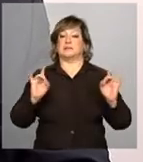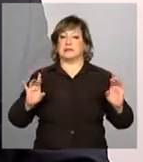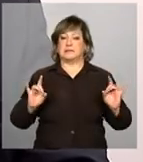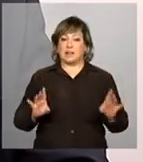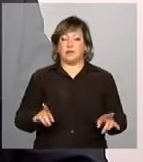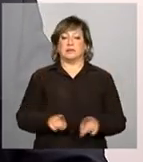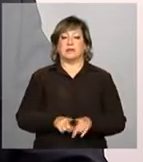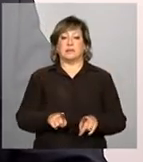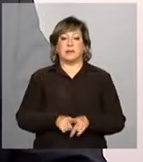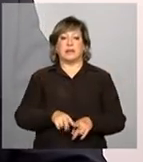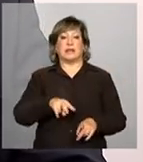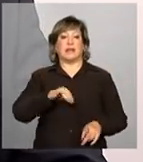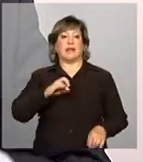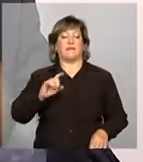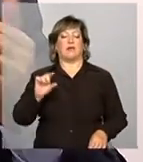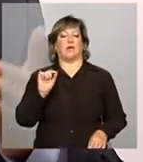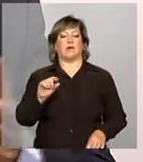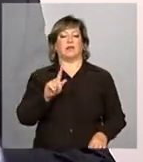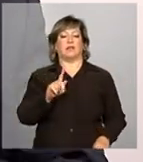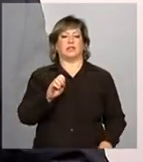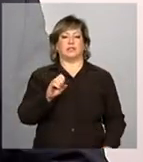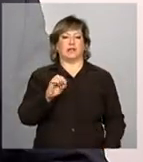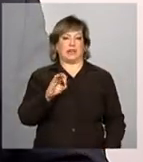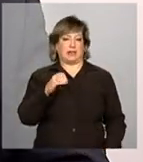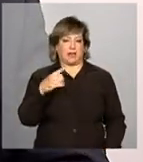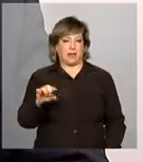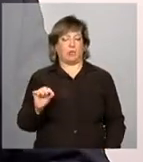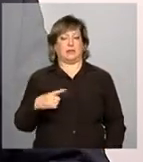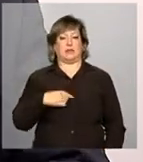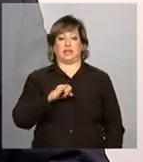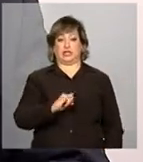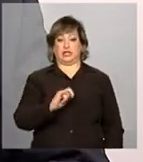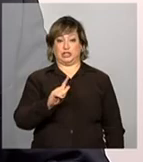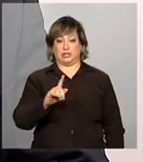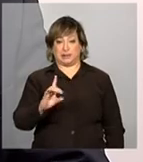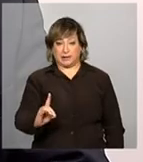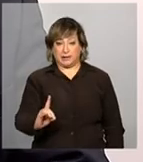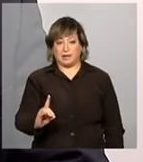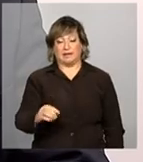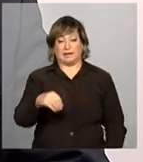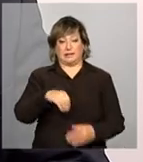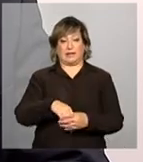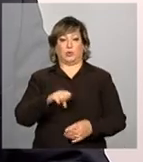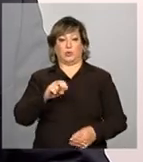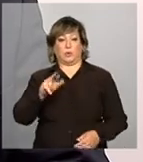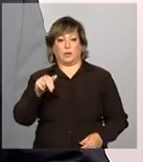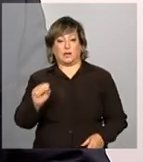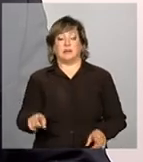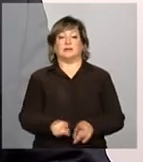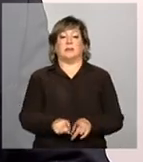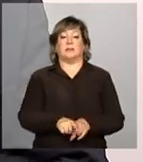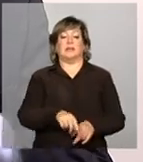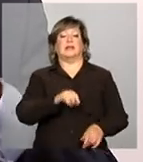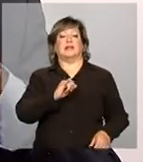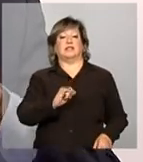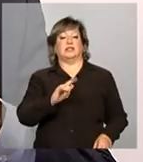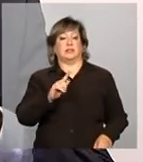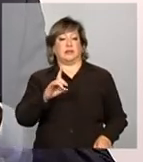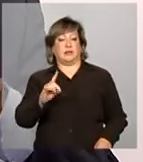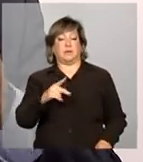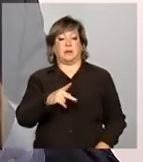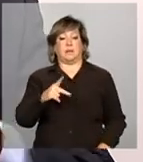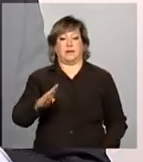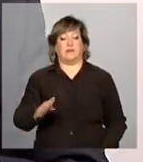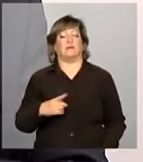dos níveis de gestão né Tanto do GD né do do Sul as quando 2 GB PDF se ele